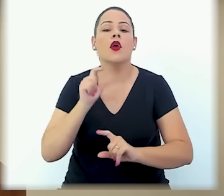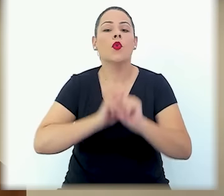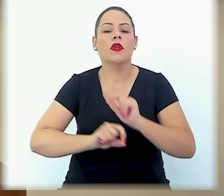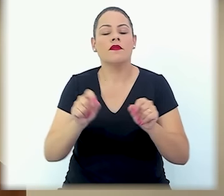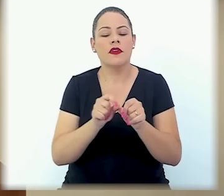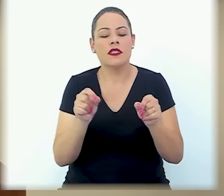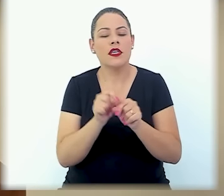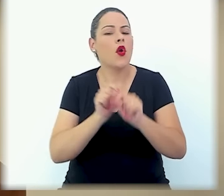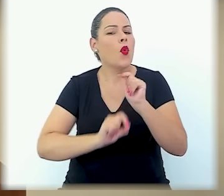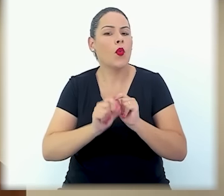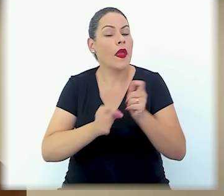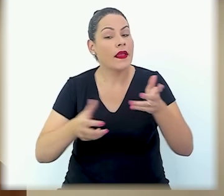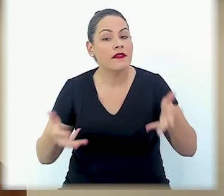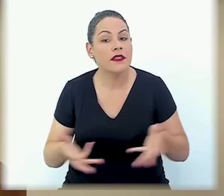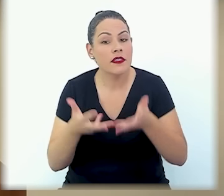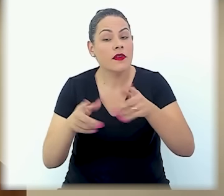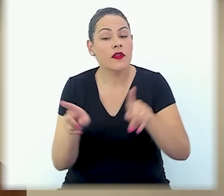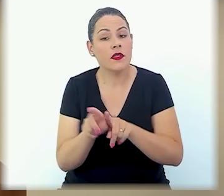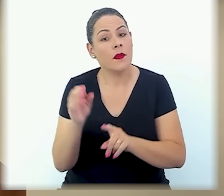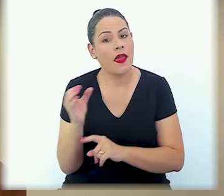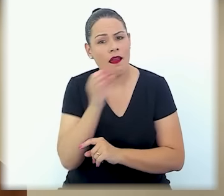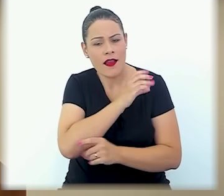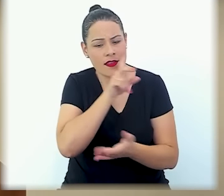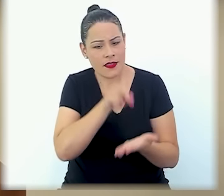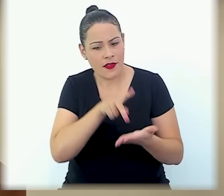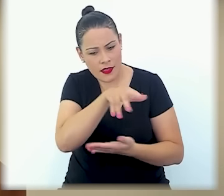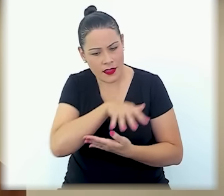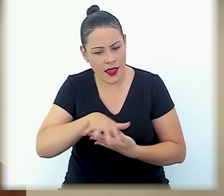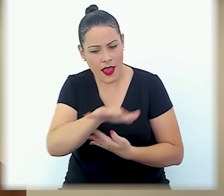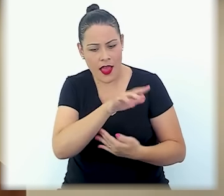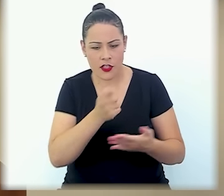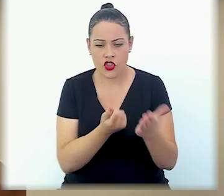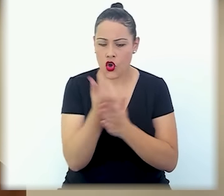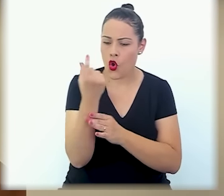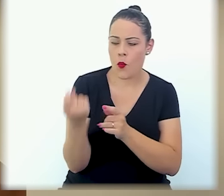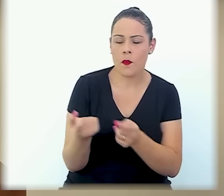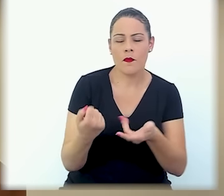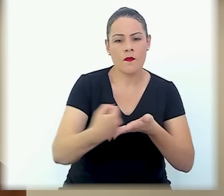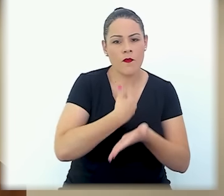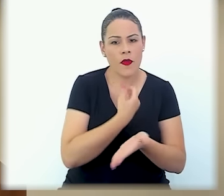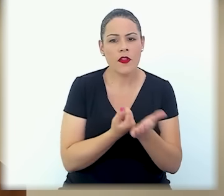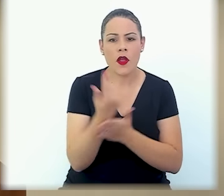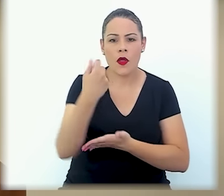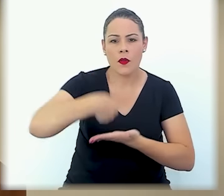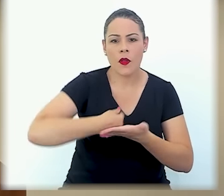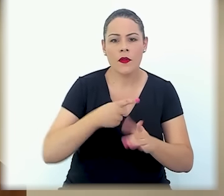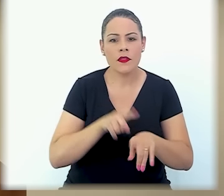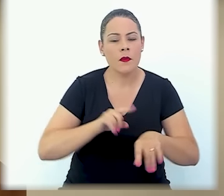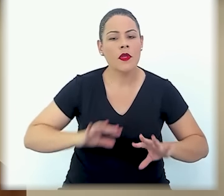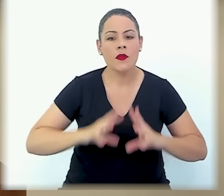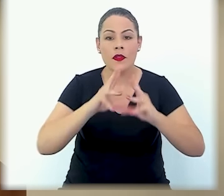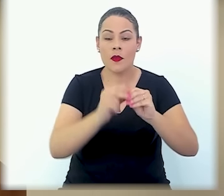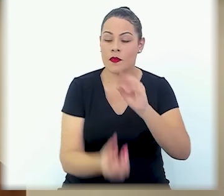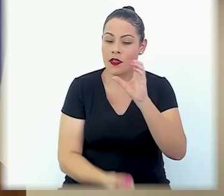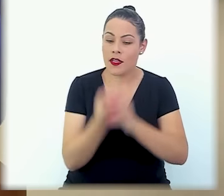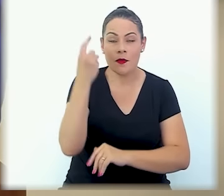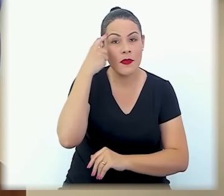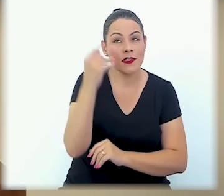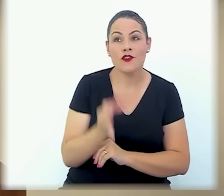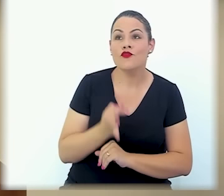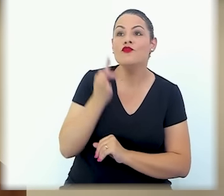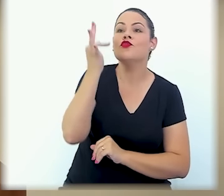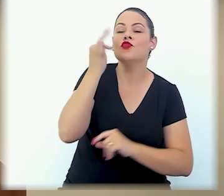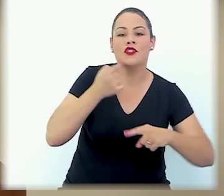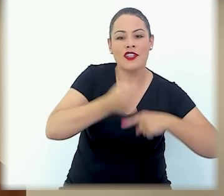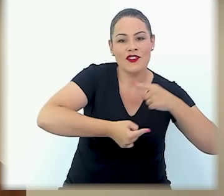poder incentivar e aquecer, na verdade, esse mercado, que é um mercado que é o mercado das gerações futuras,